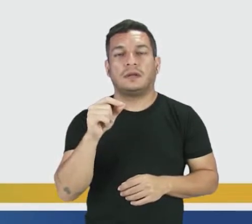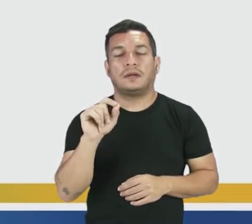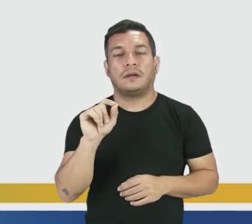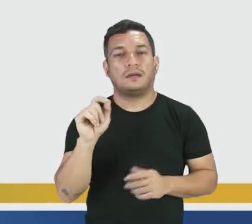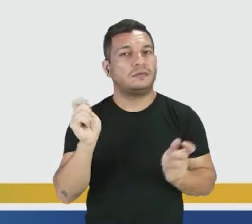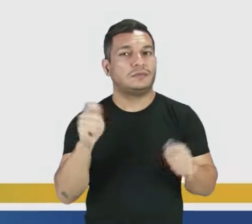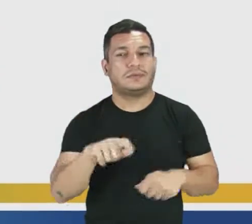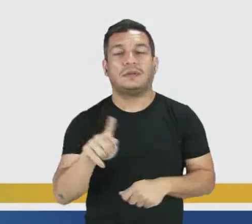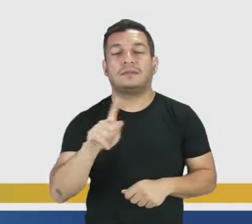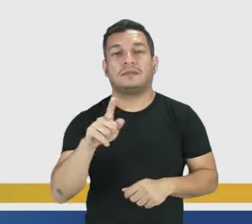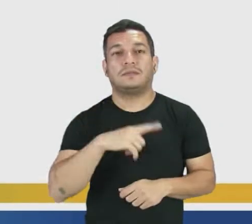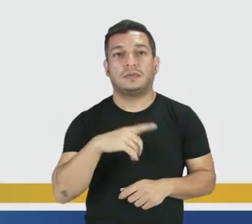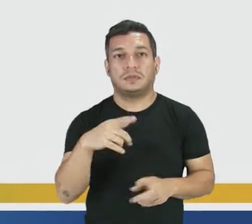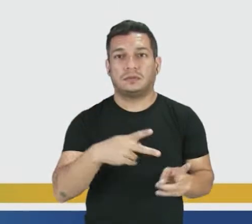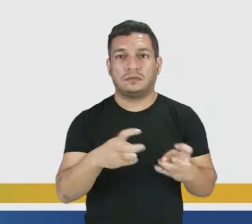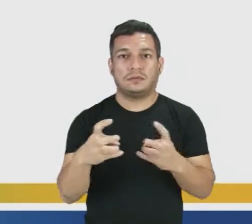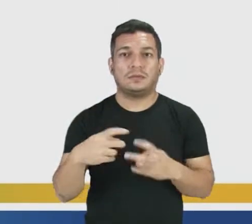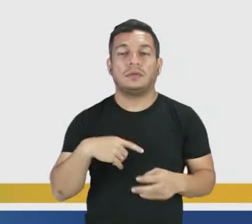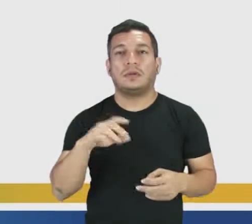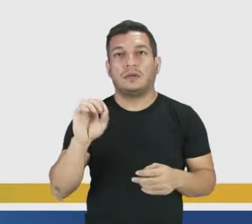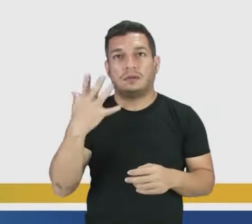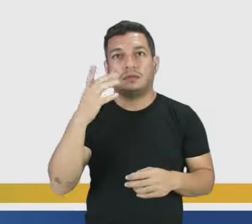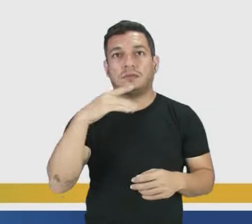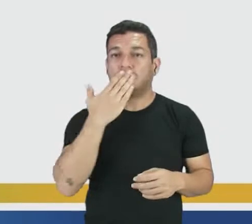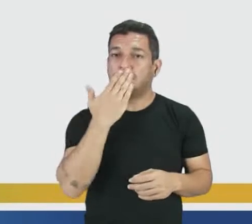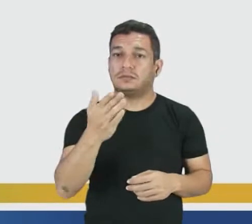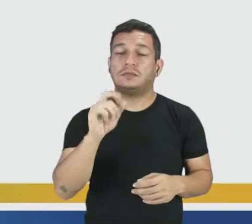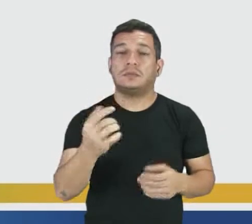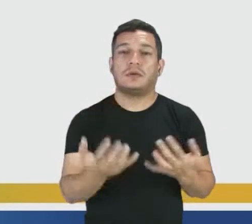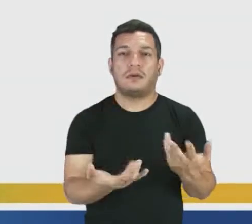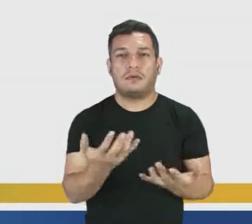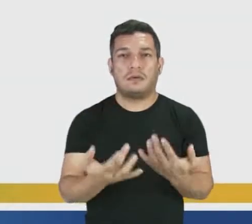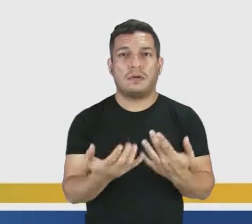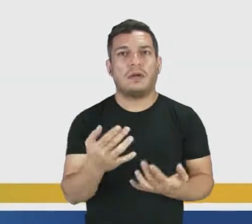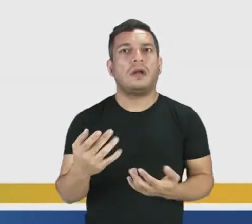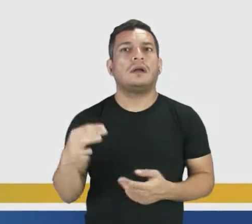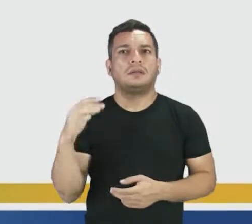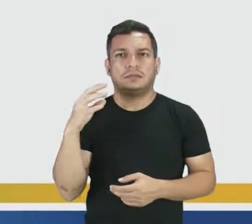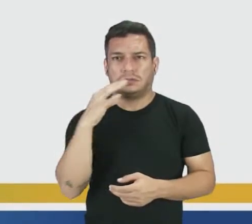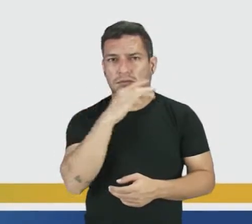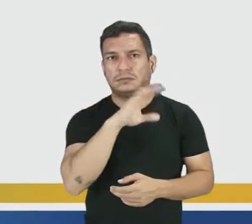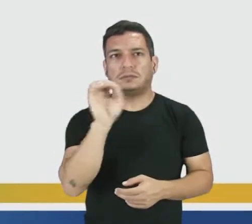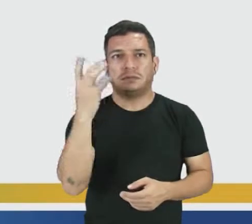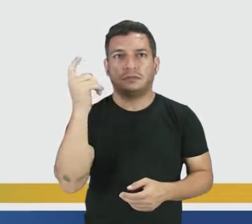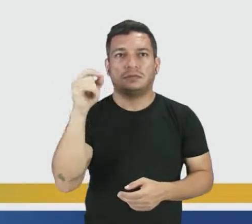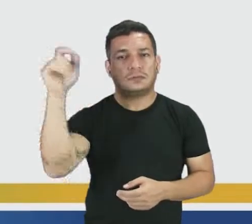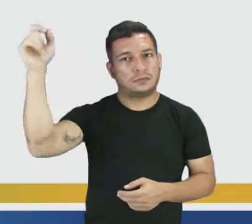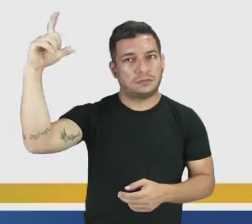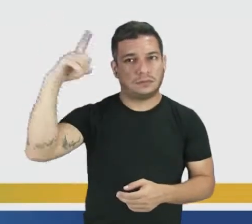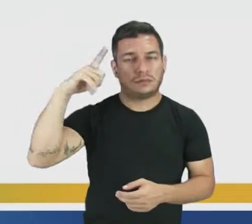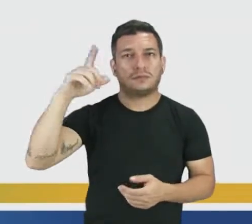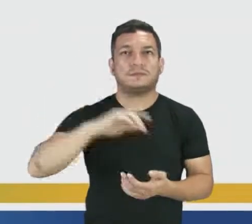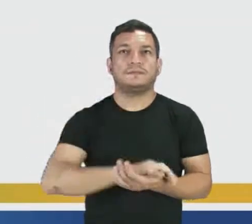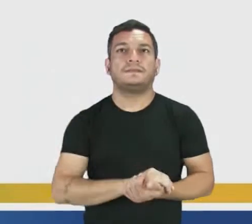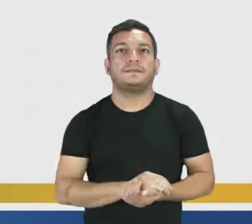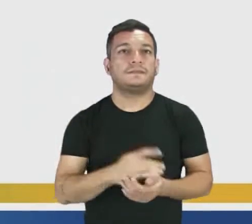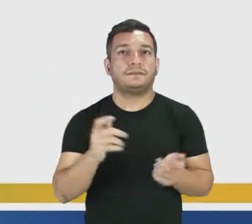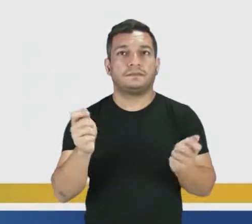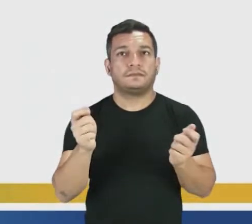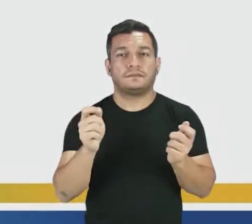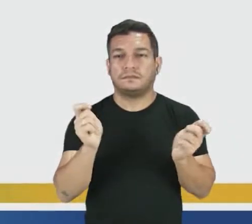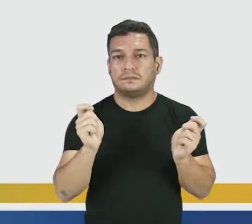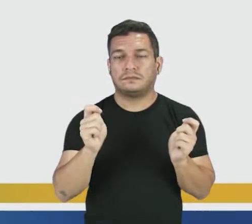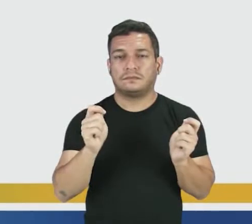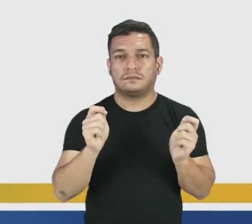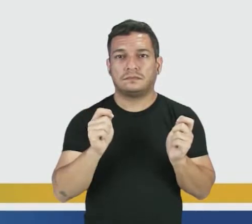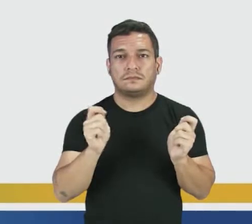não é possível, porque reações desse tipo somente ocorrem em temperaturas elevadíssimas, como ocorre no Sol. E não é possível